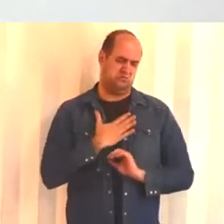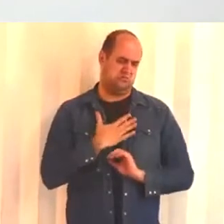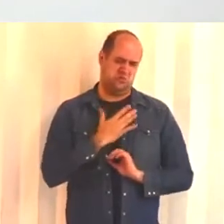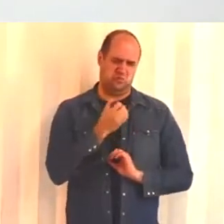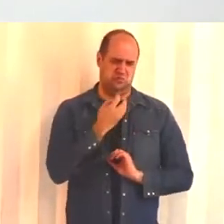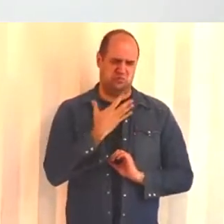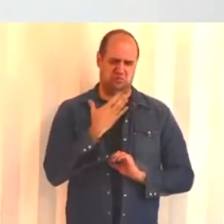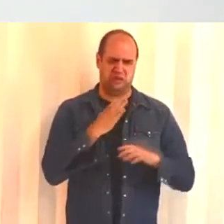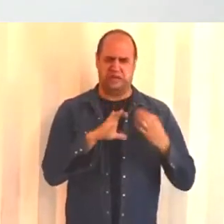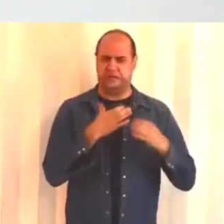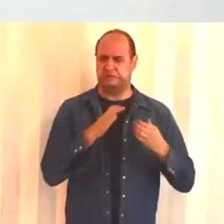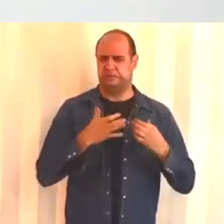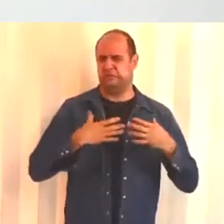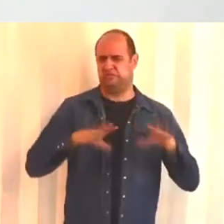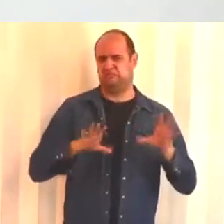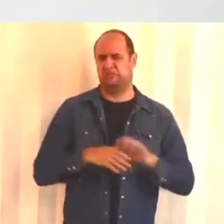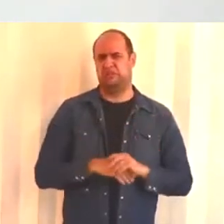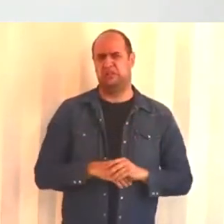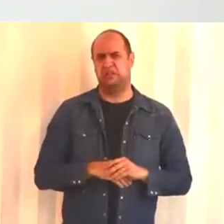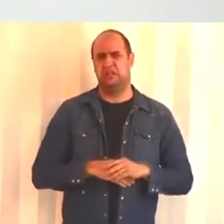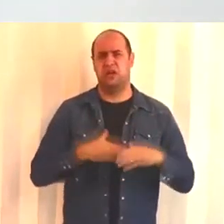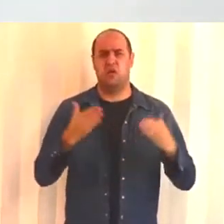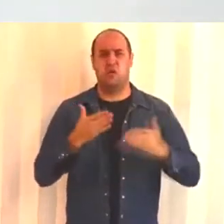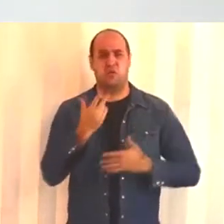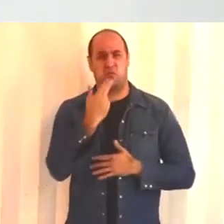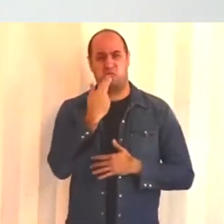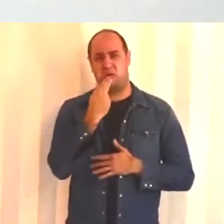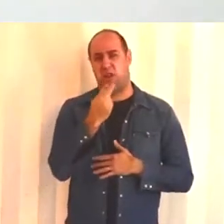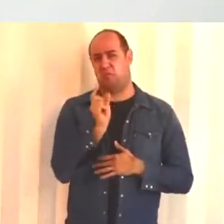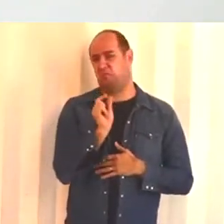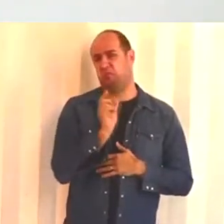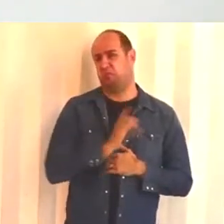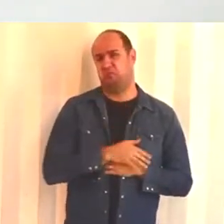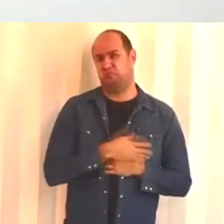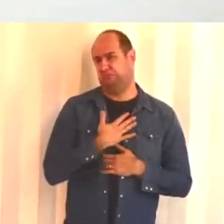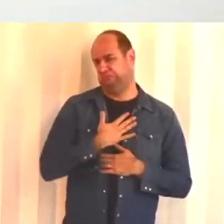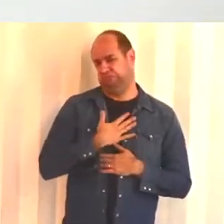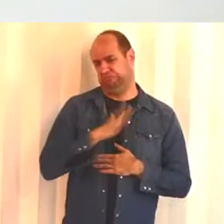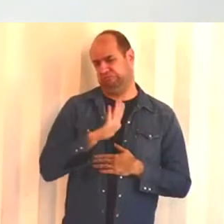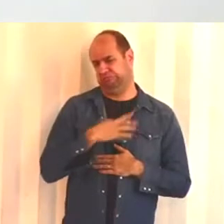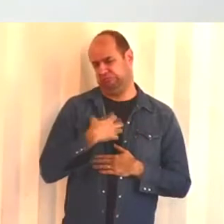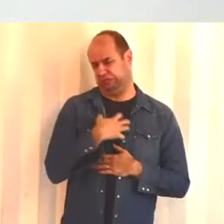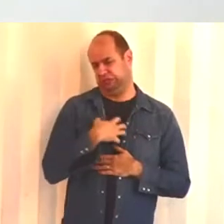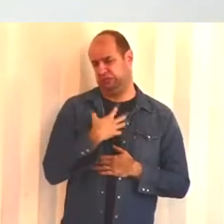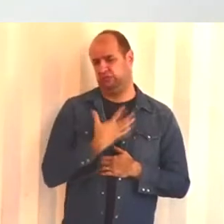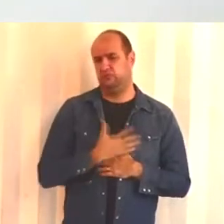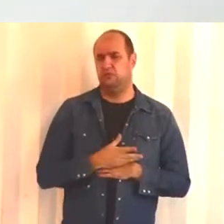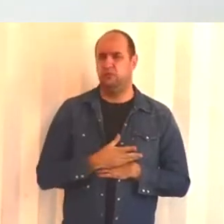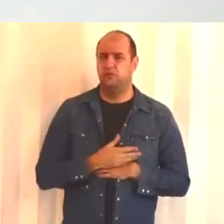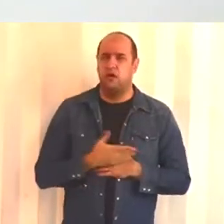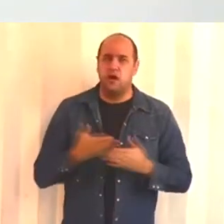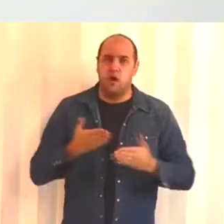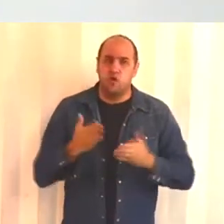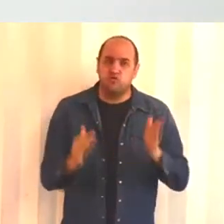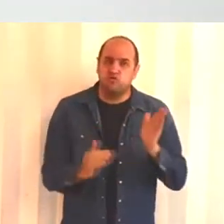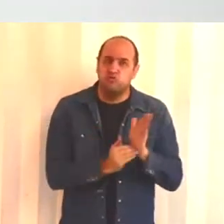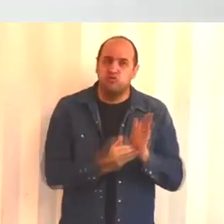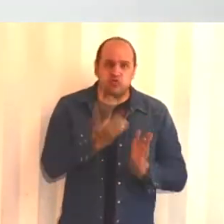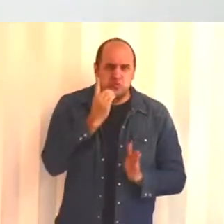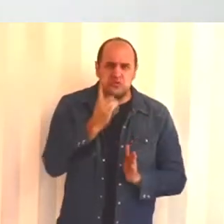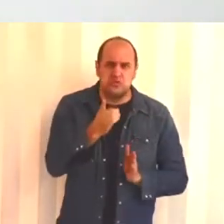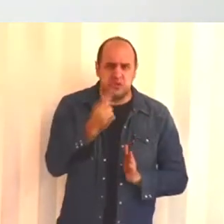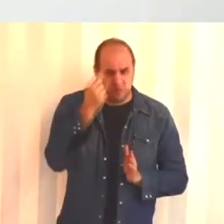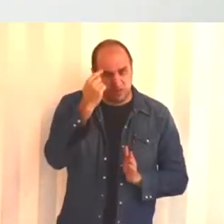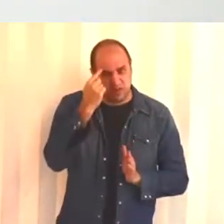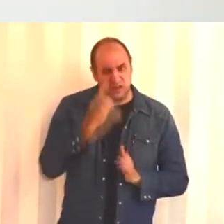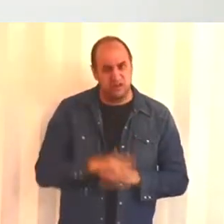para cantar não. Hoje eu estou de poucas palavras. E se hoje for seu último dia de vida? É isso que